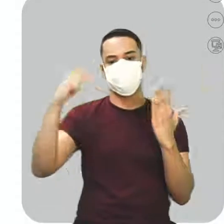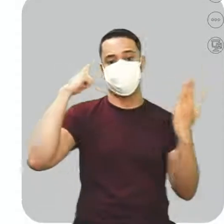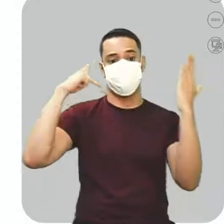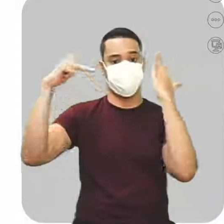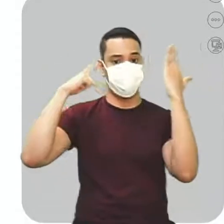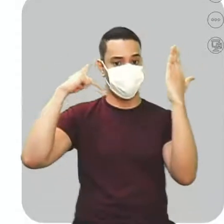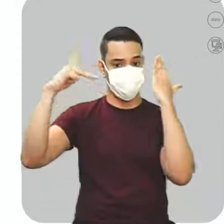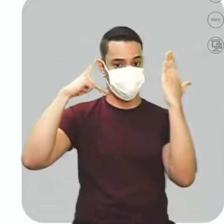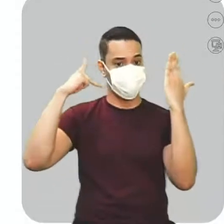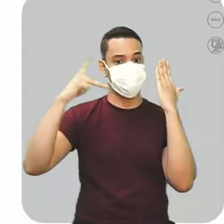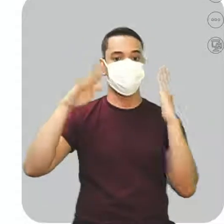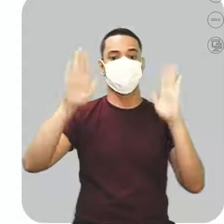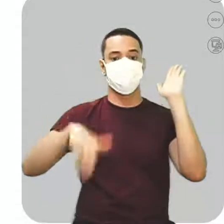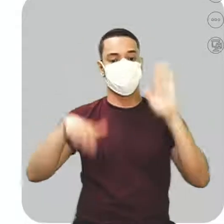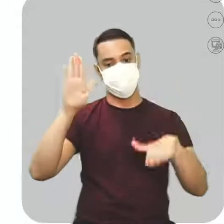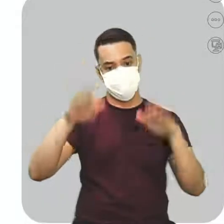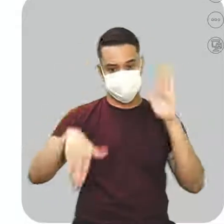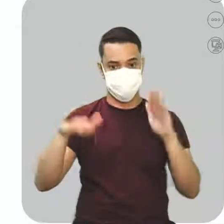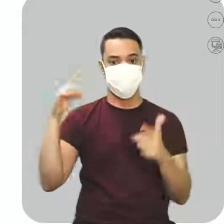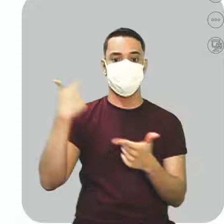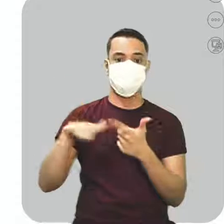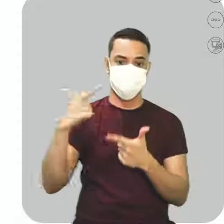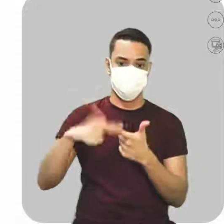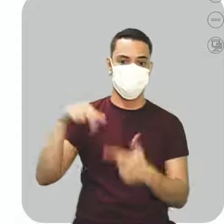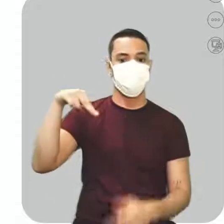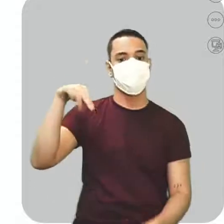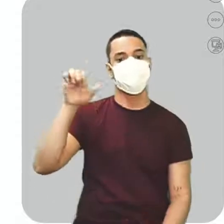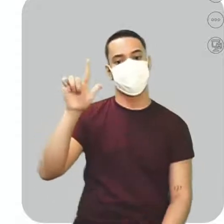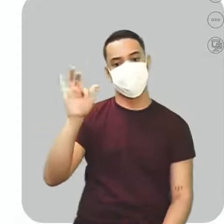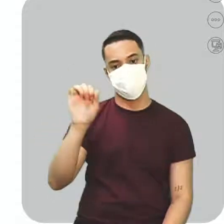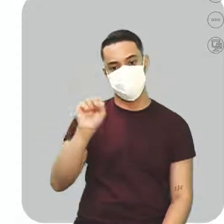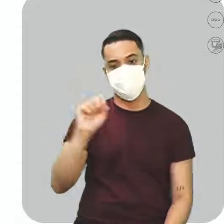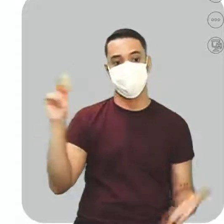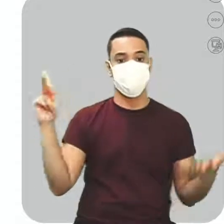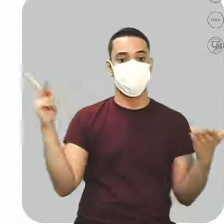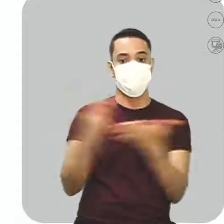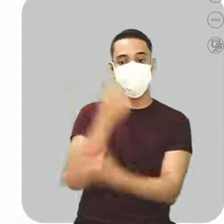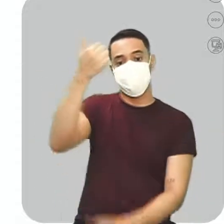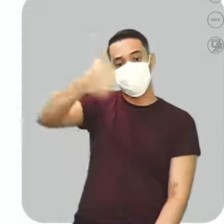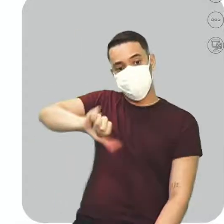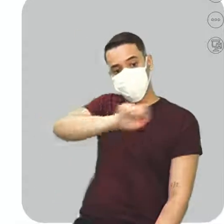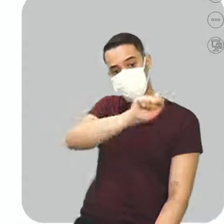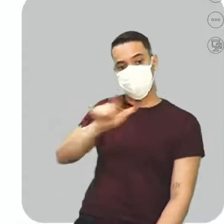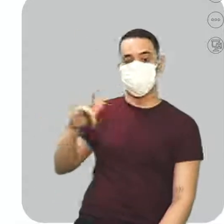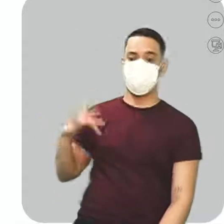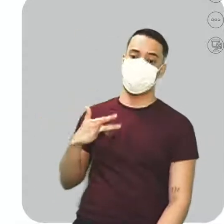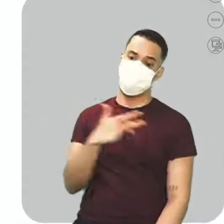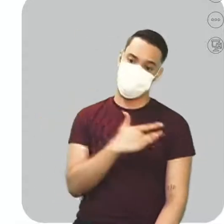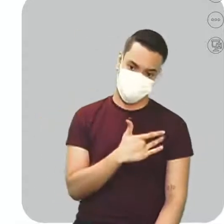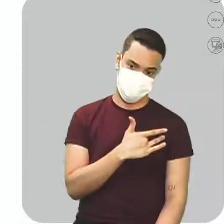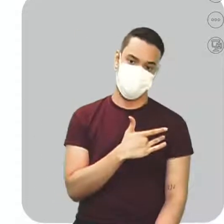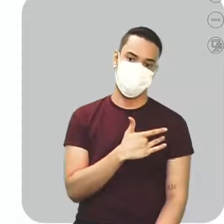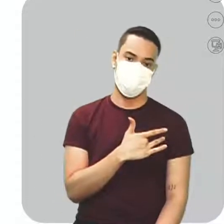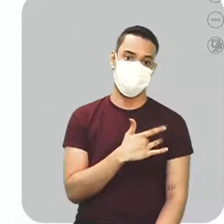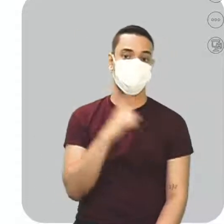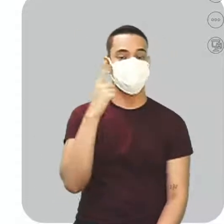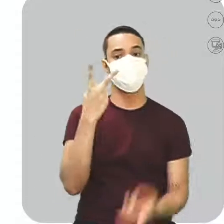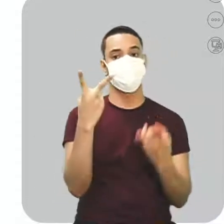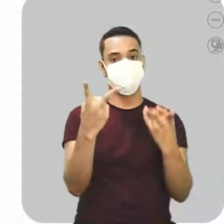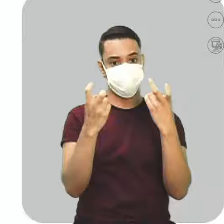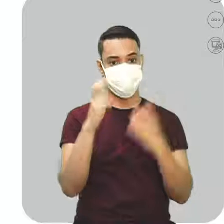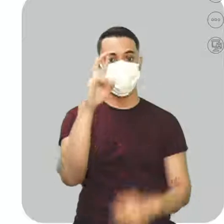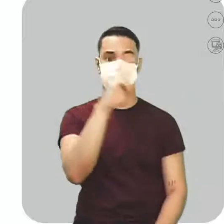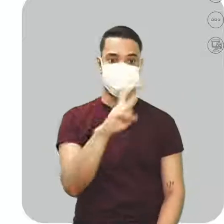psicológicos, talvez mais nefastos que os de saúde. Então, aqui você pode observar que tem o que